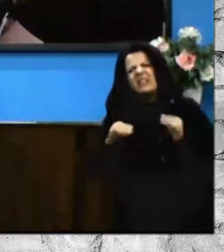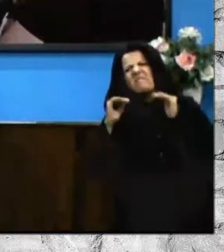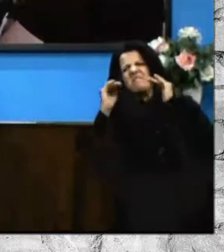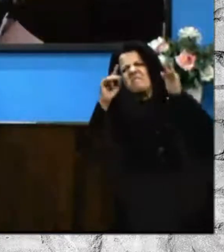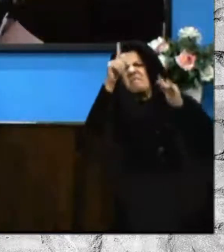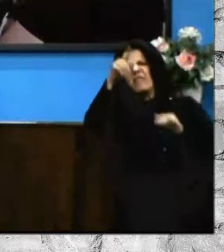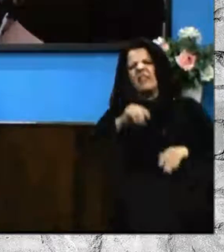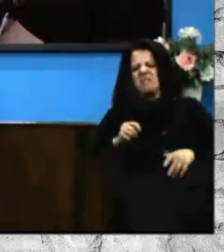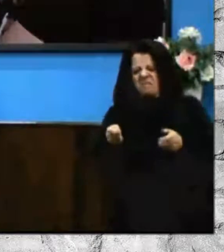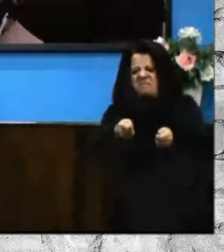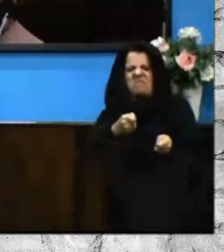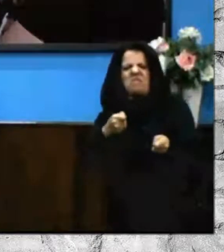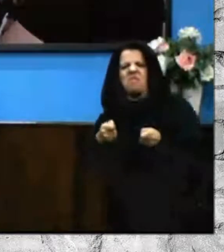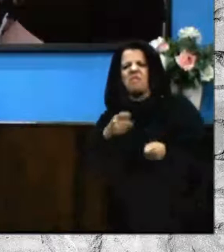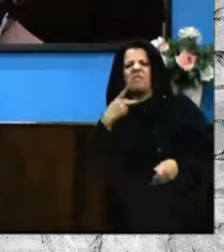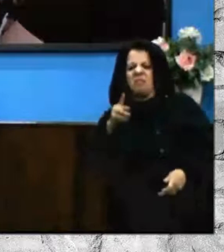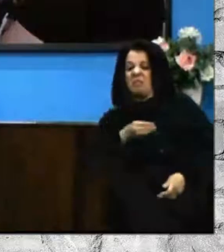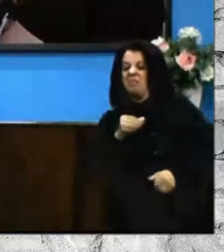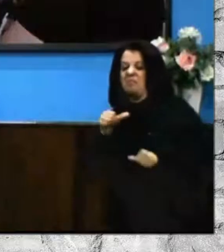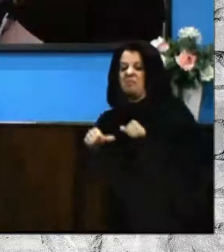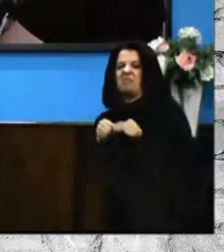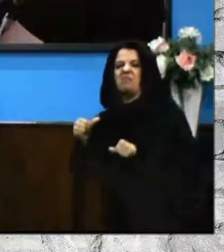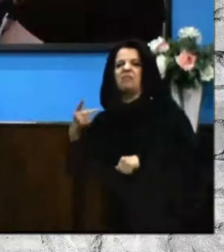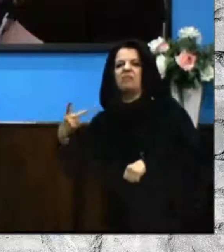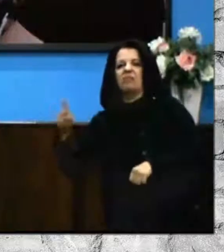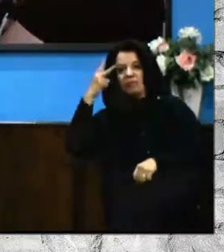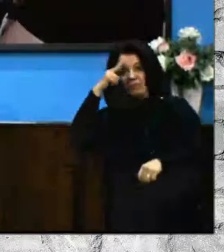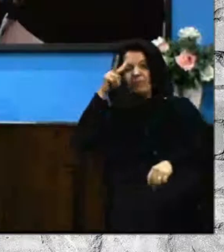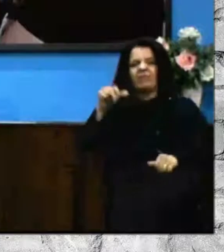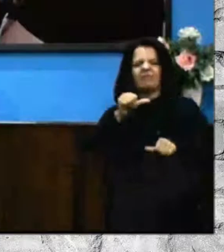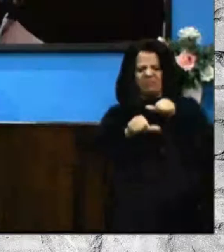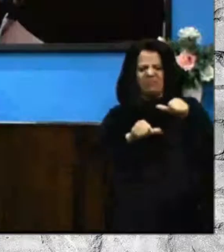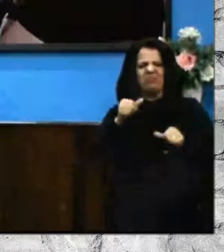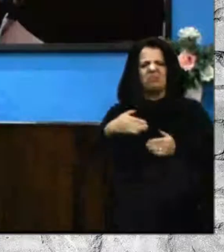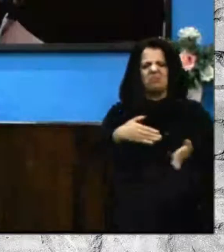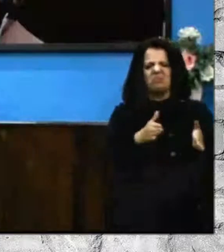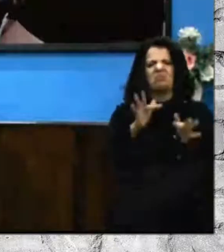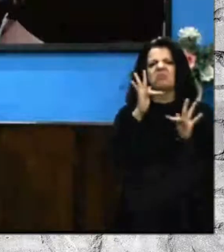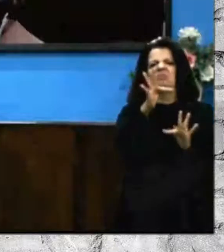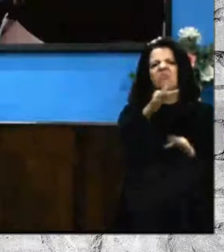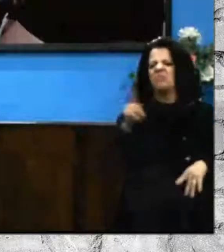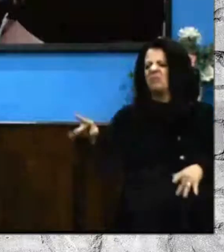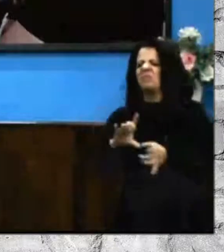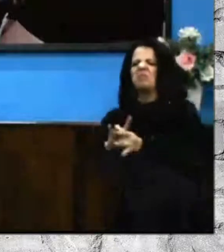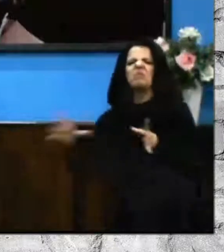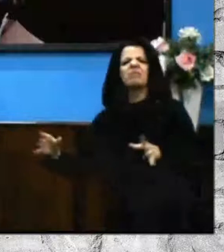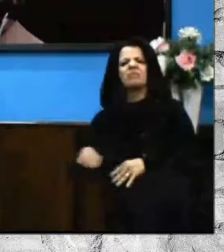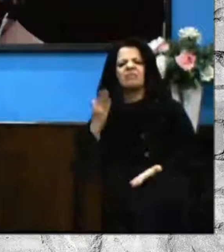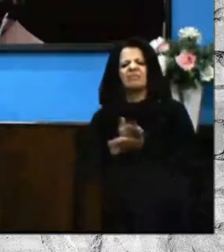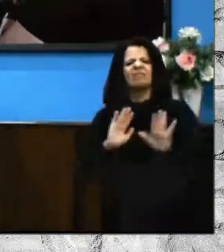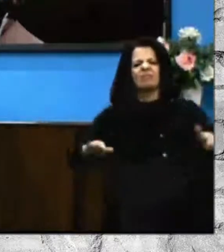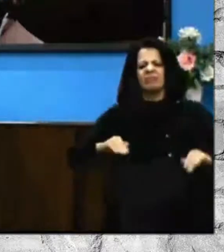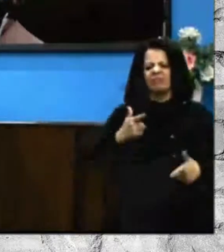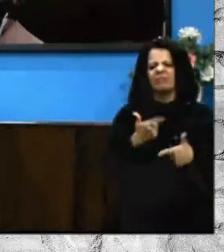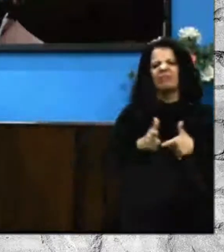as rédeas. Mude essa história, mude de rumo, faça um milagre. Você é independente, resolva o problema da fome